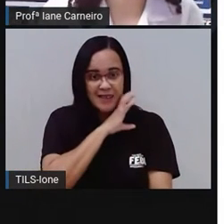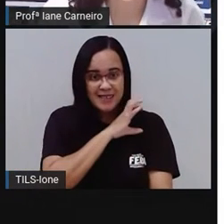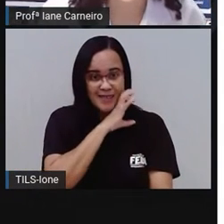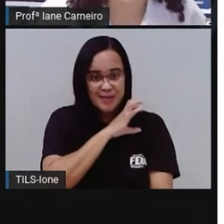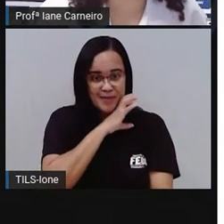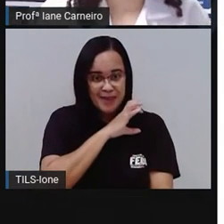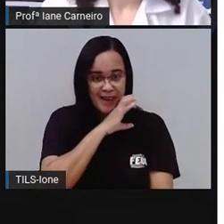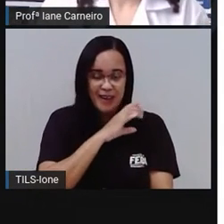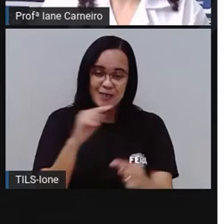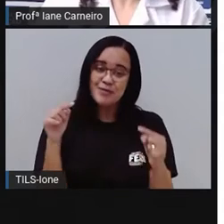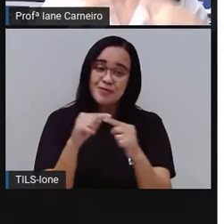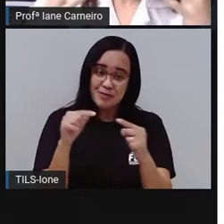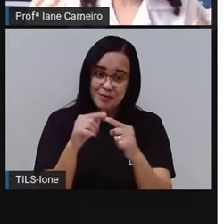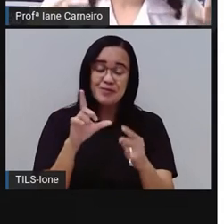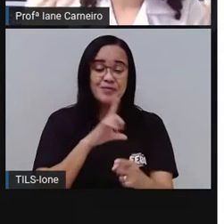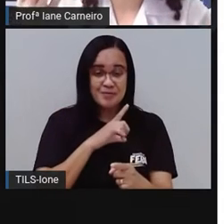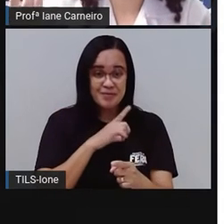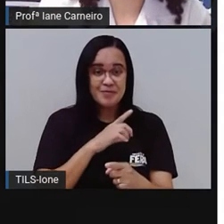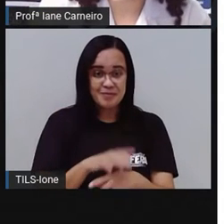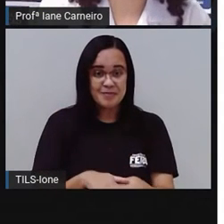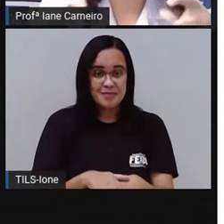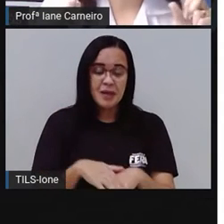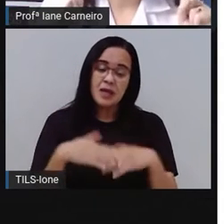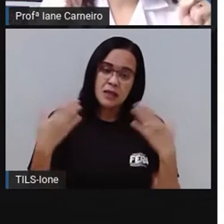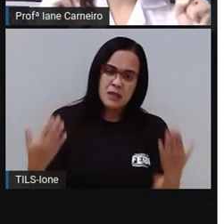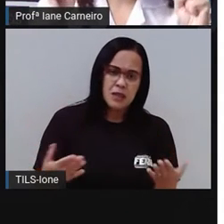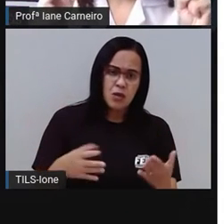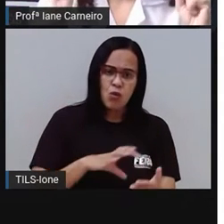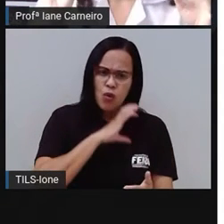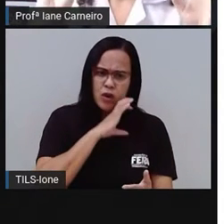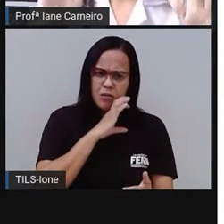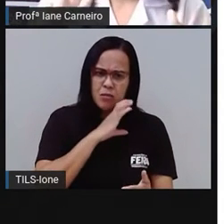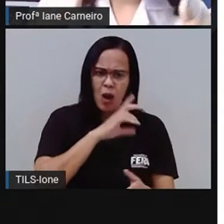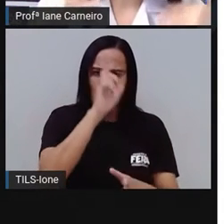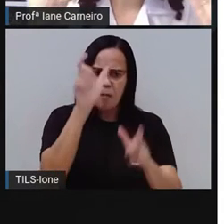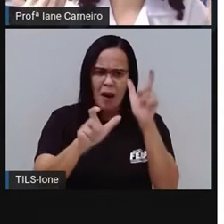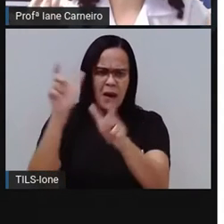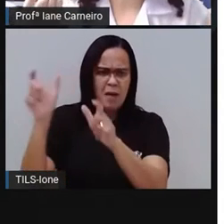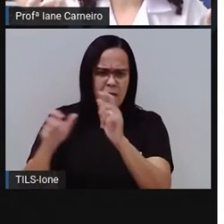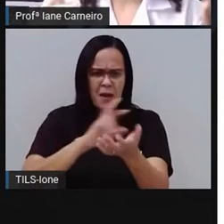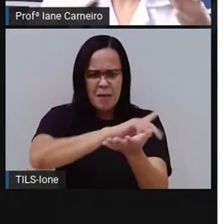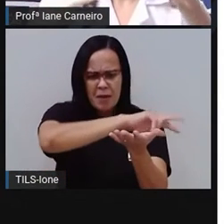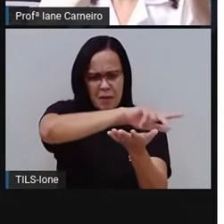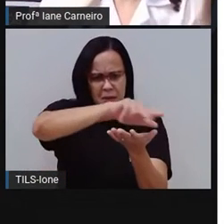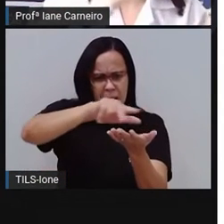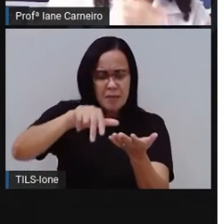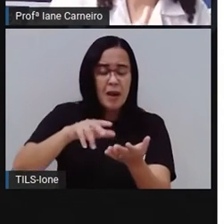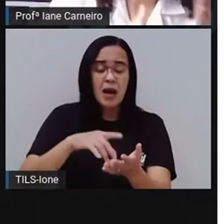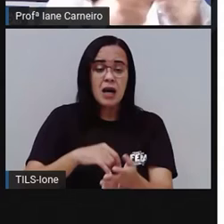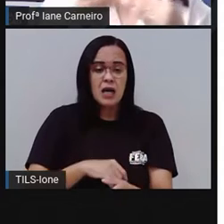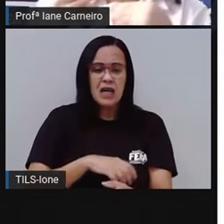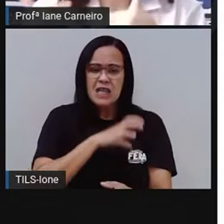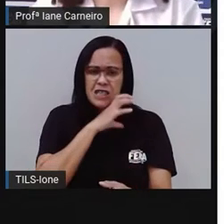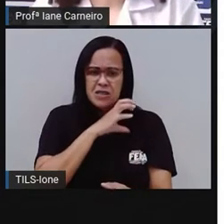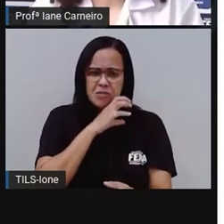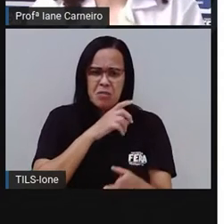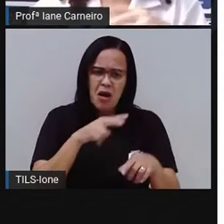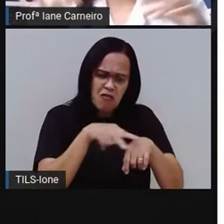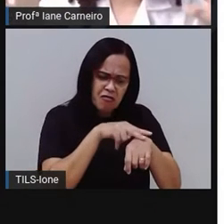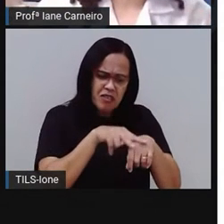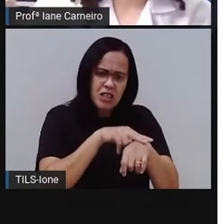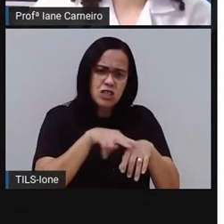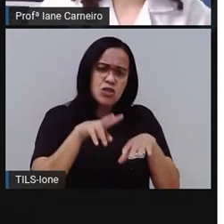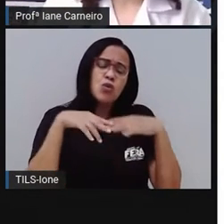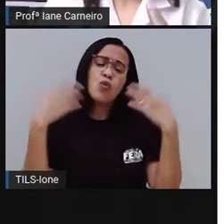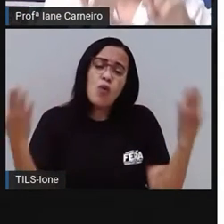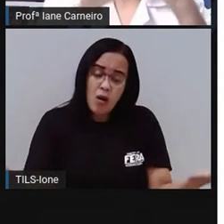existem, qual é o animal que é verde, né? E aí a outra dica. Fala, mas não é gente. Então, a